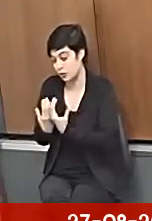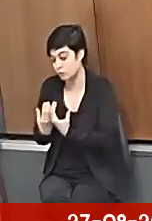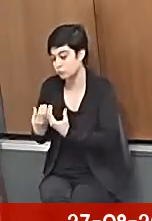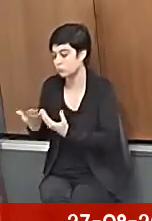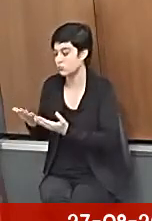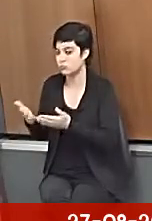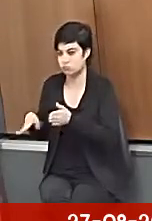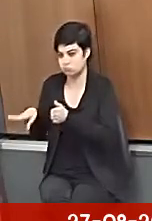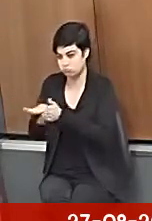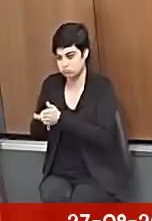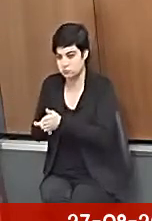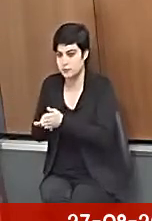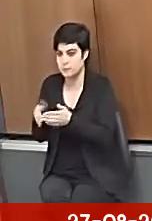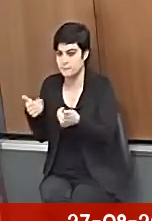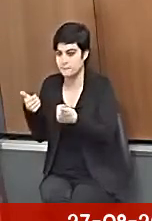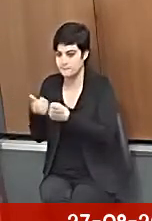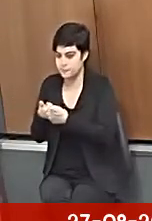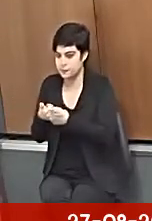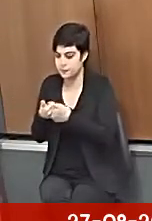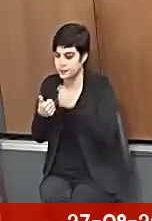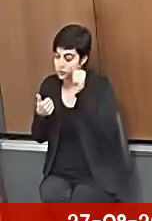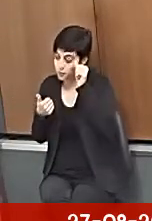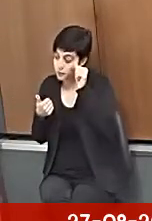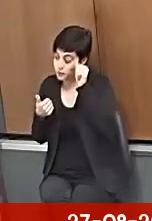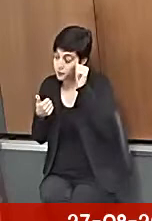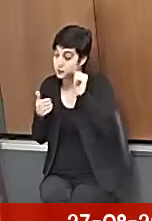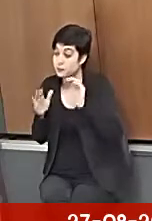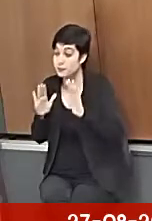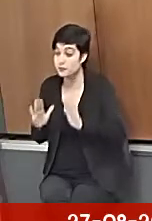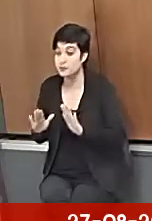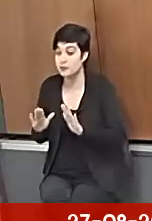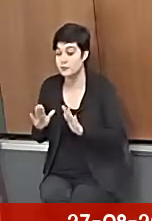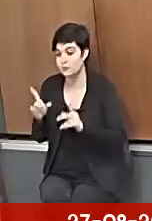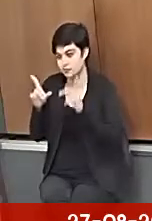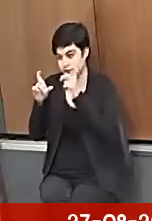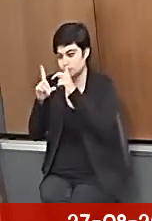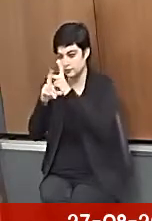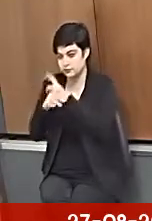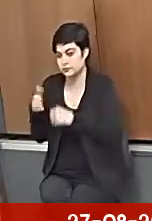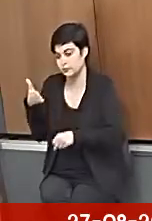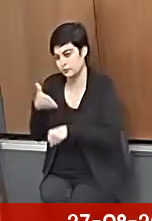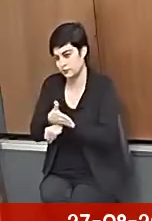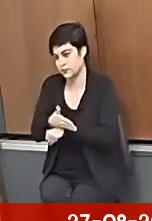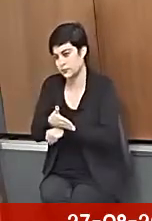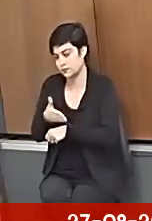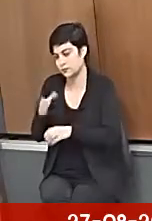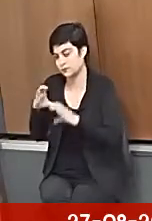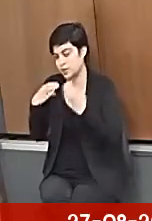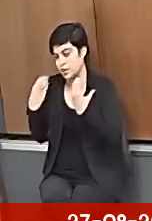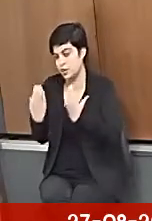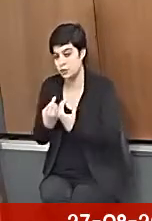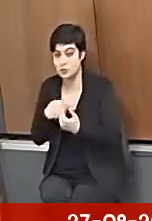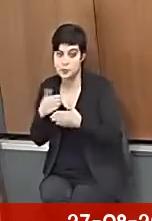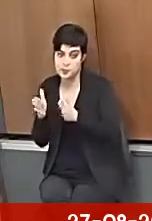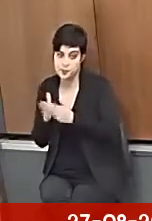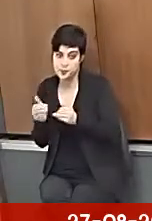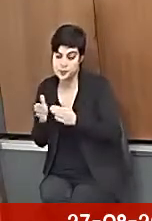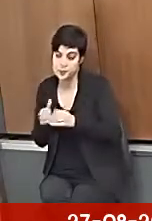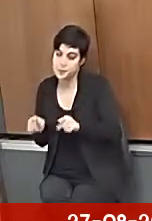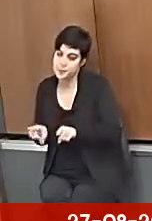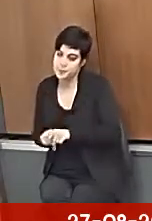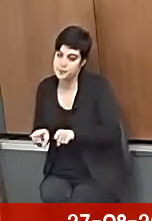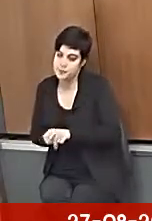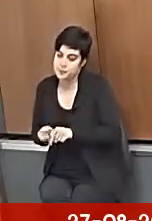para me procurar um lugar melhor para me poder de entrar no mineirão então eu gostaria de pedir que também